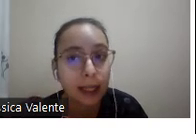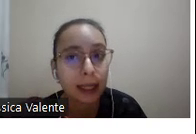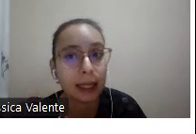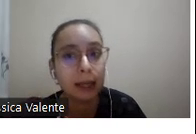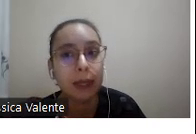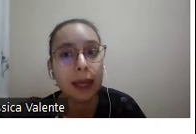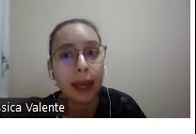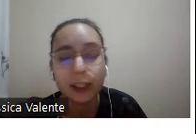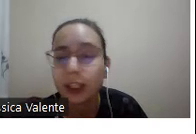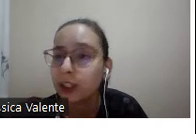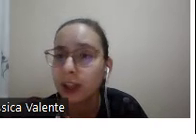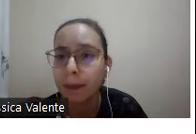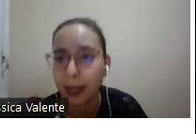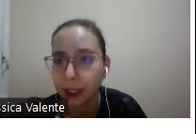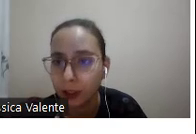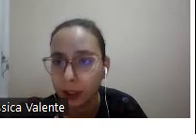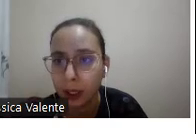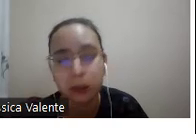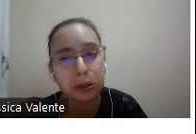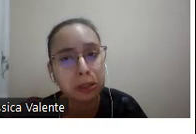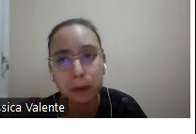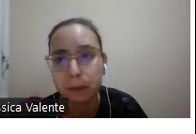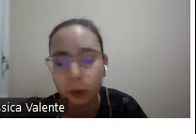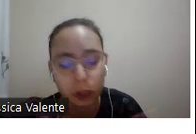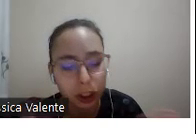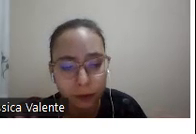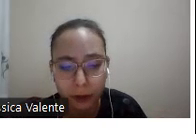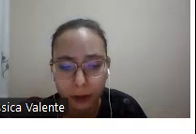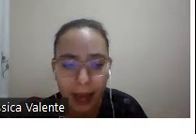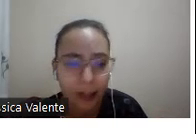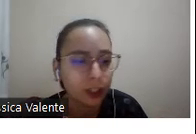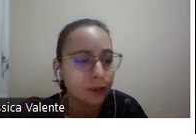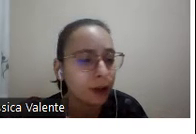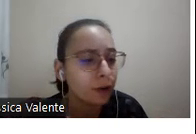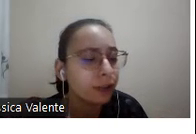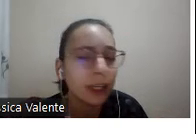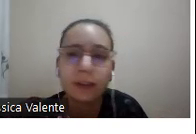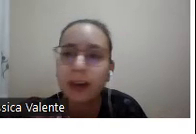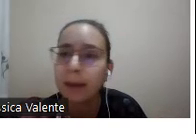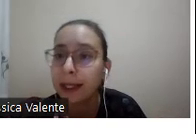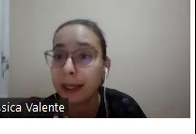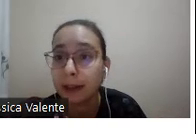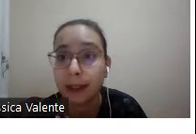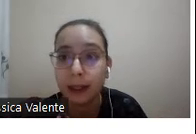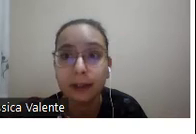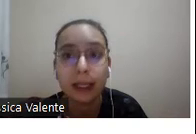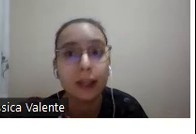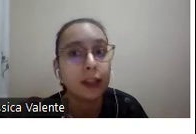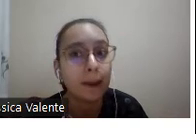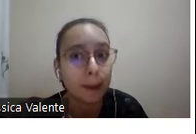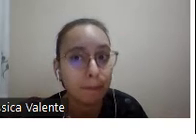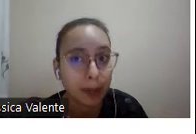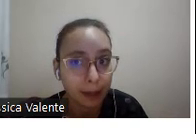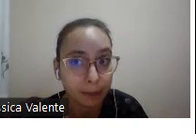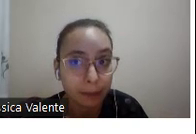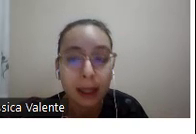gente está naquele ambiente e a gente aprende sem muita dificuldade. A gente vai ouvindo, vai aprendendo. Então, se a gente